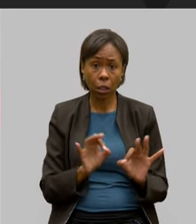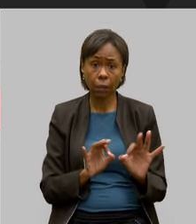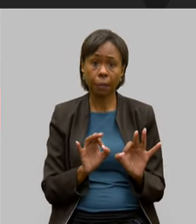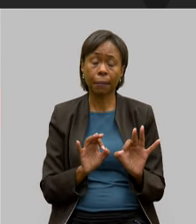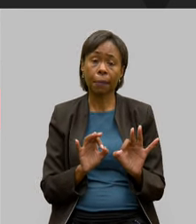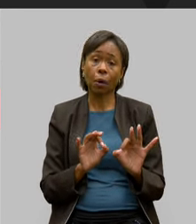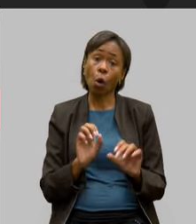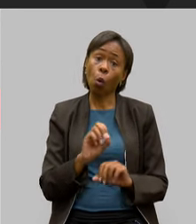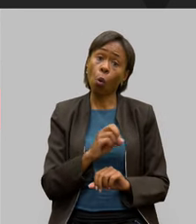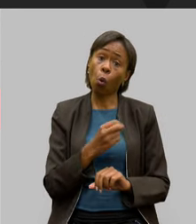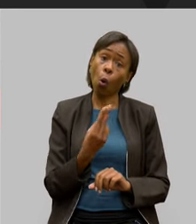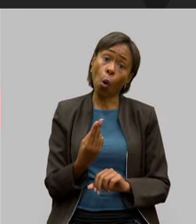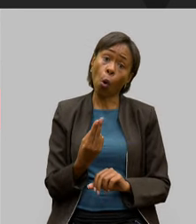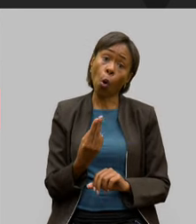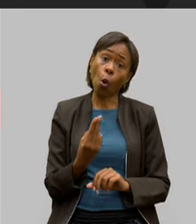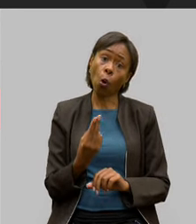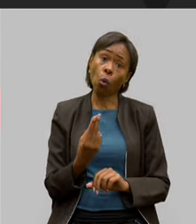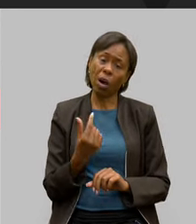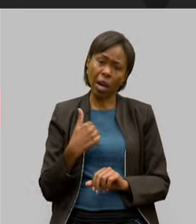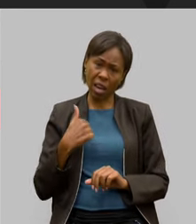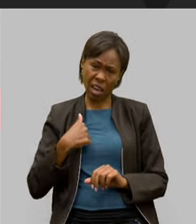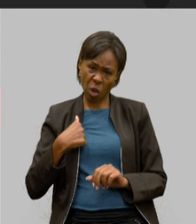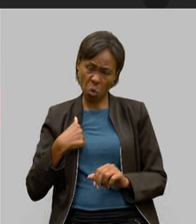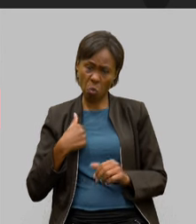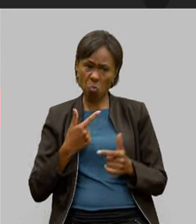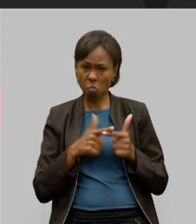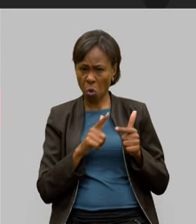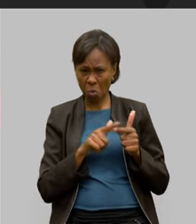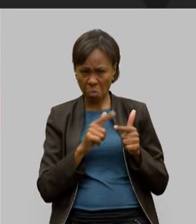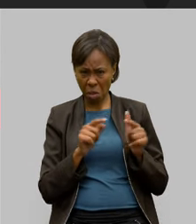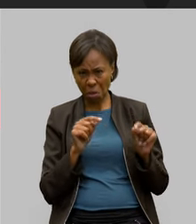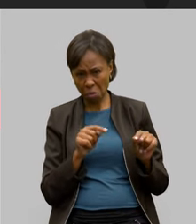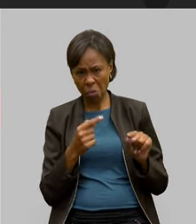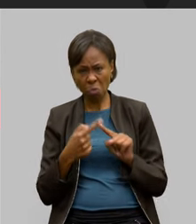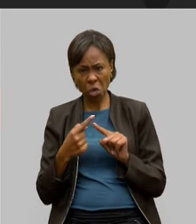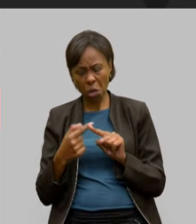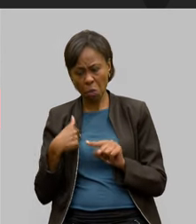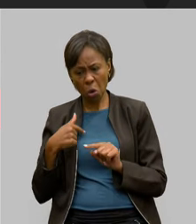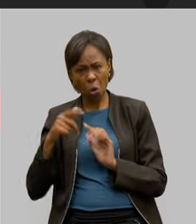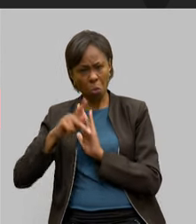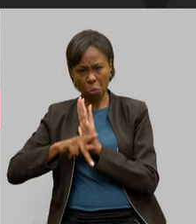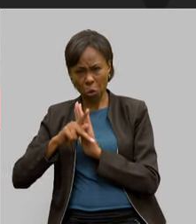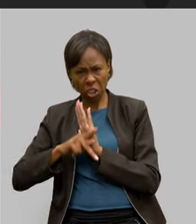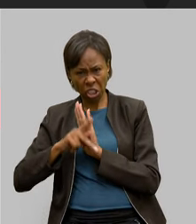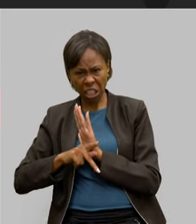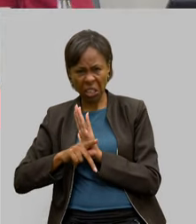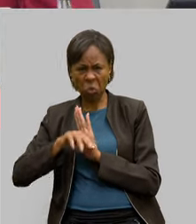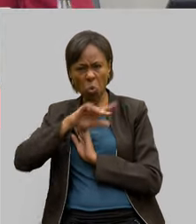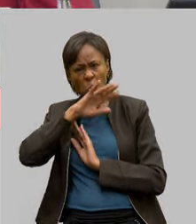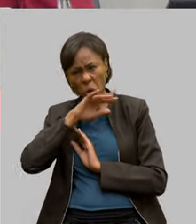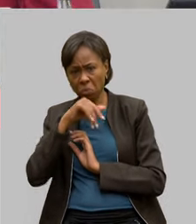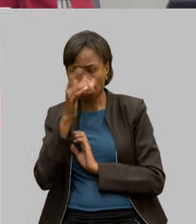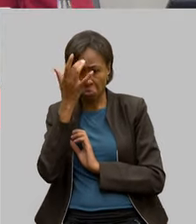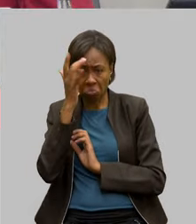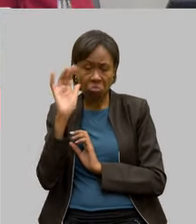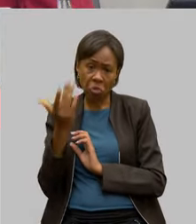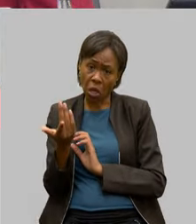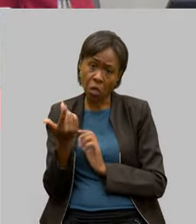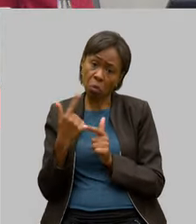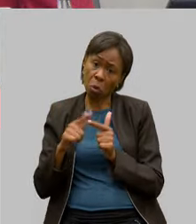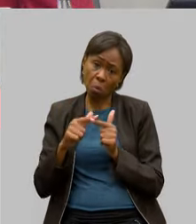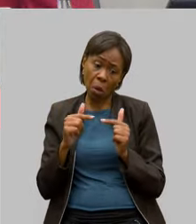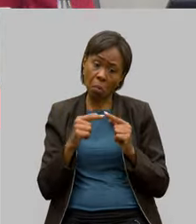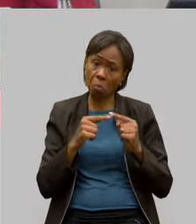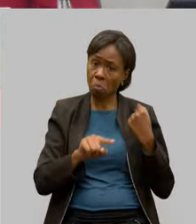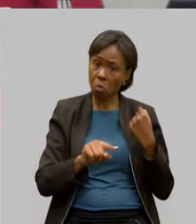ou é sou eu que tenho problema com a fapemig meus projetos não são bem escritos ou algum problema que eu tenho lá na cap pemig ou é